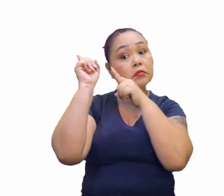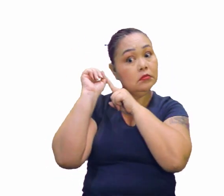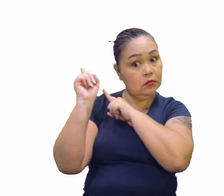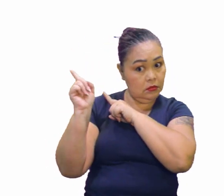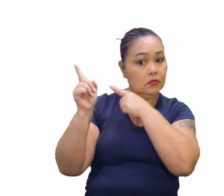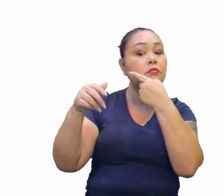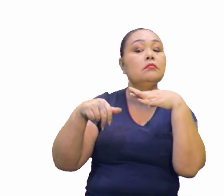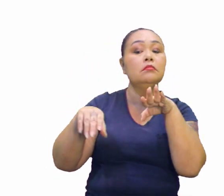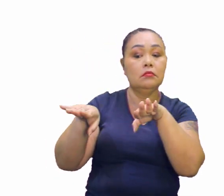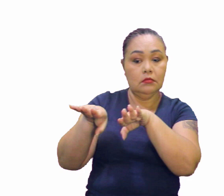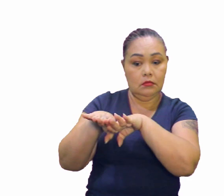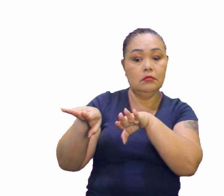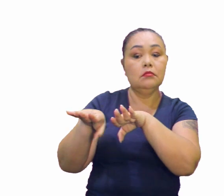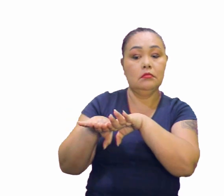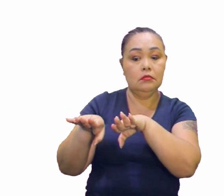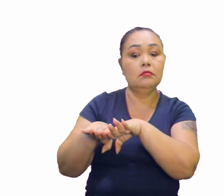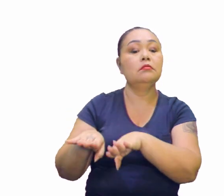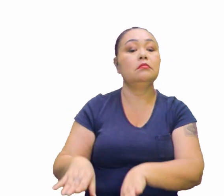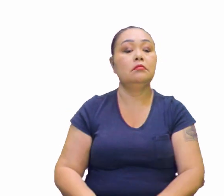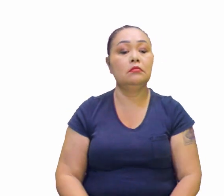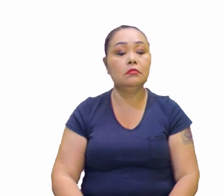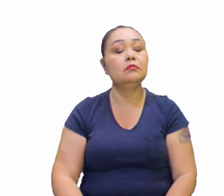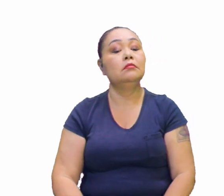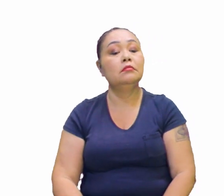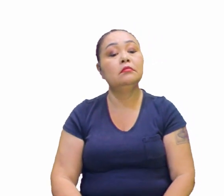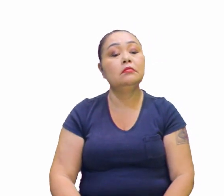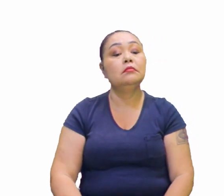Lá também está, ok?